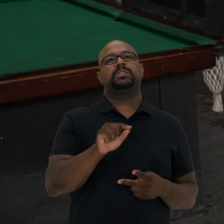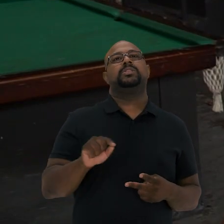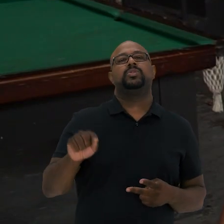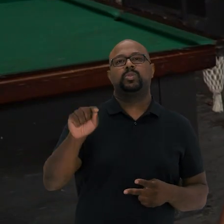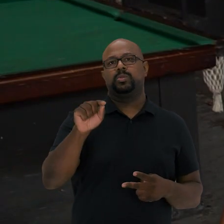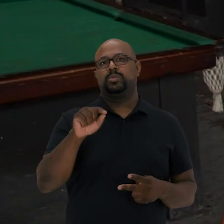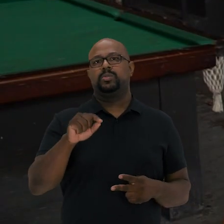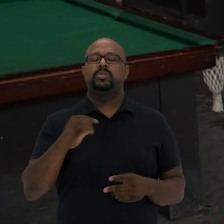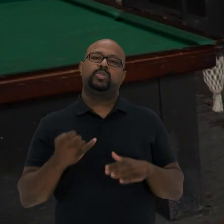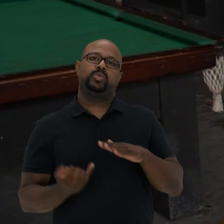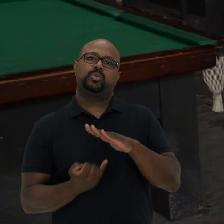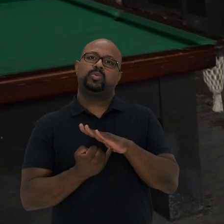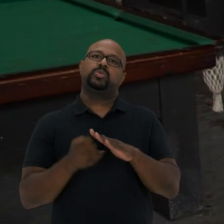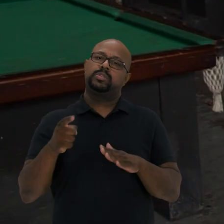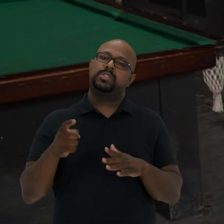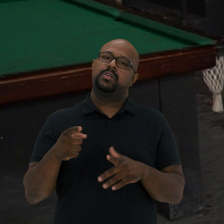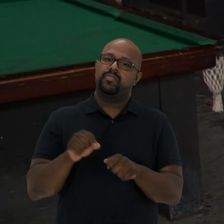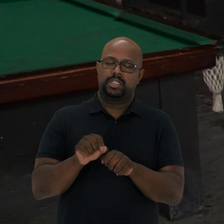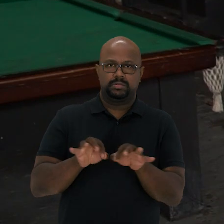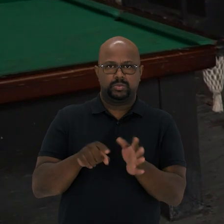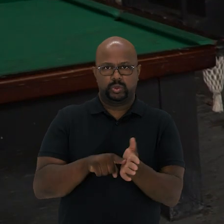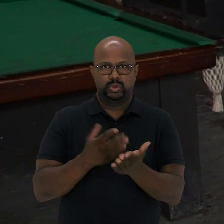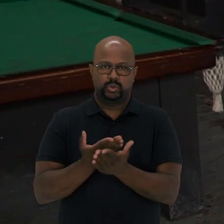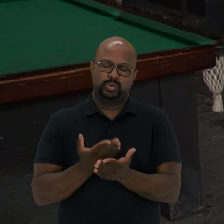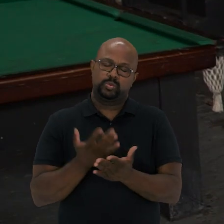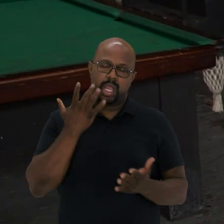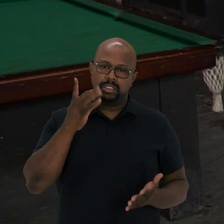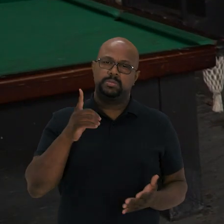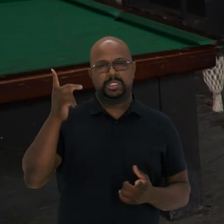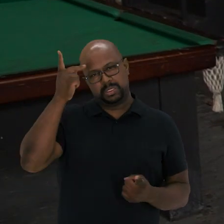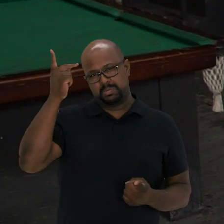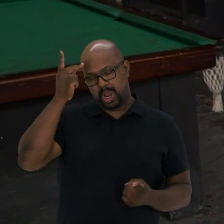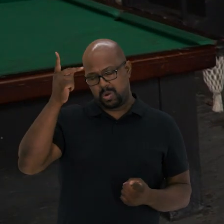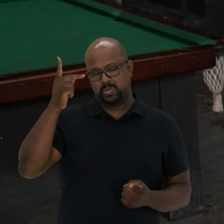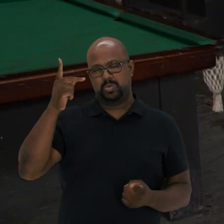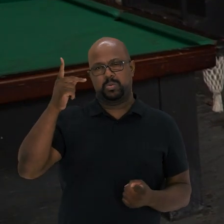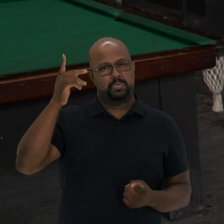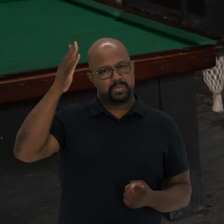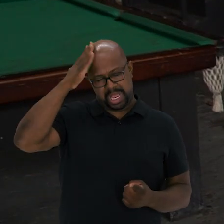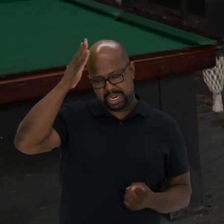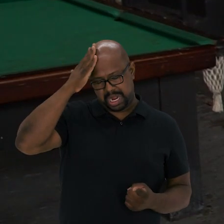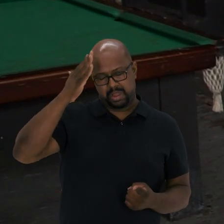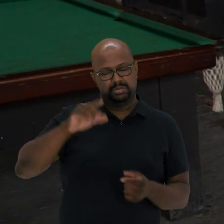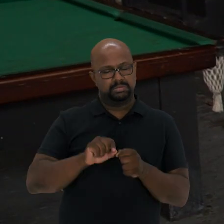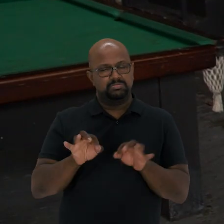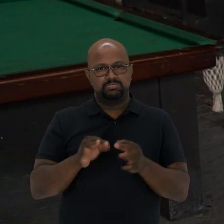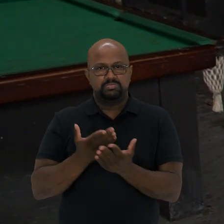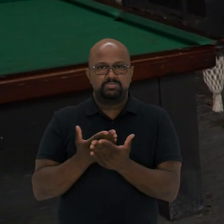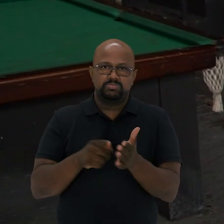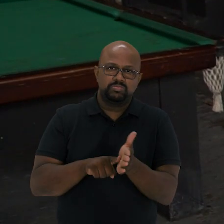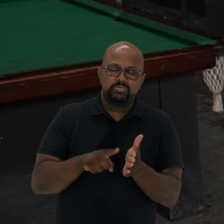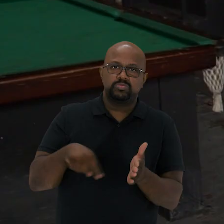e para outras regiões, outros órgãos que faziam esse estudo. creio que para São Paulo, Paraná, enfim, onde era feito